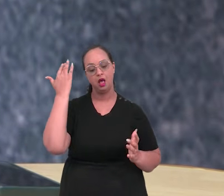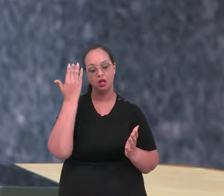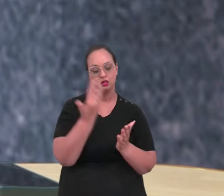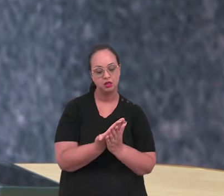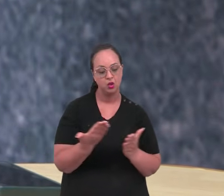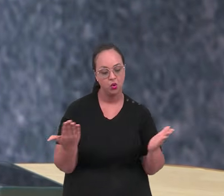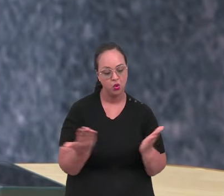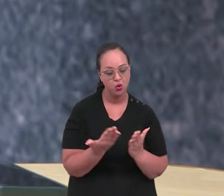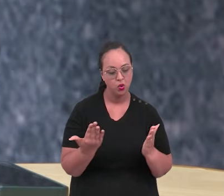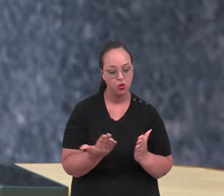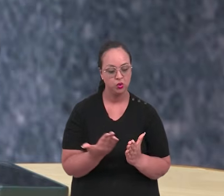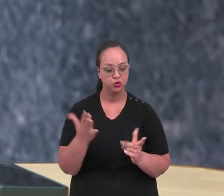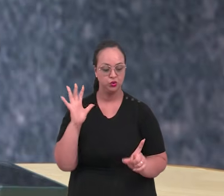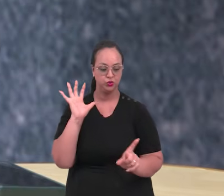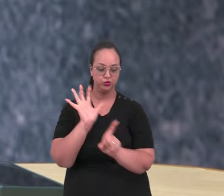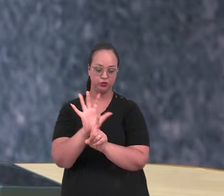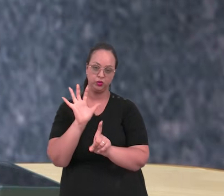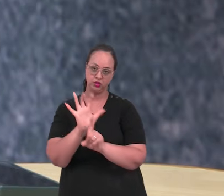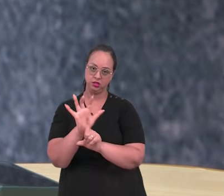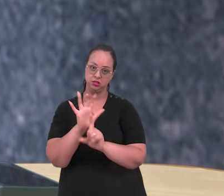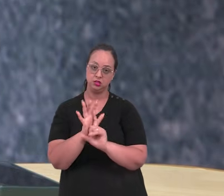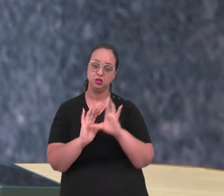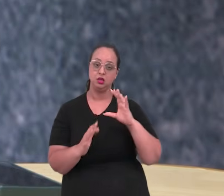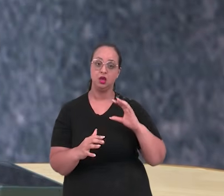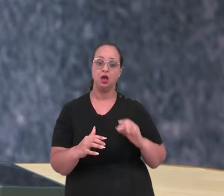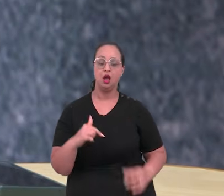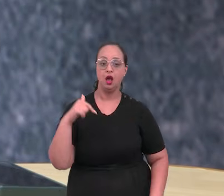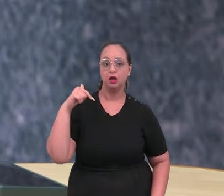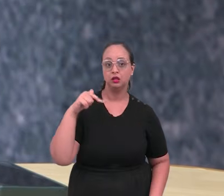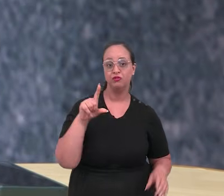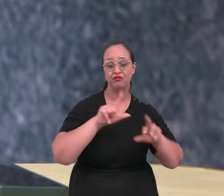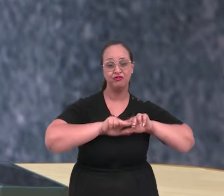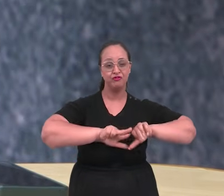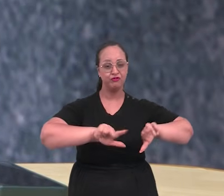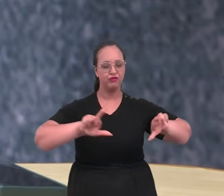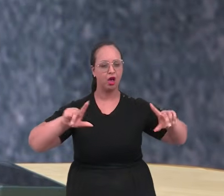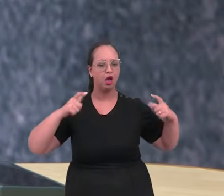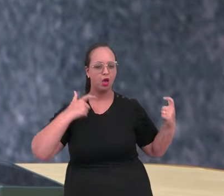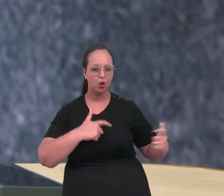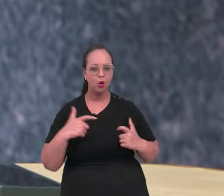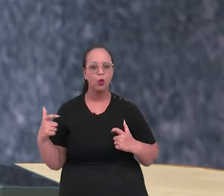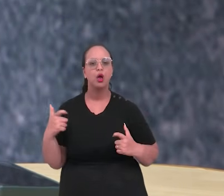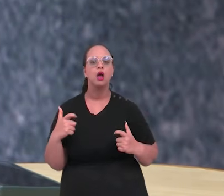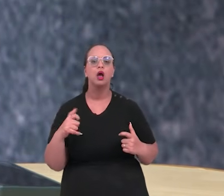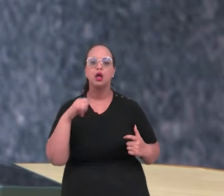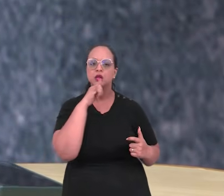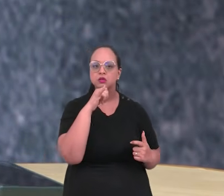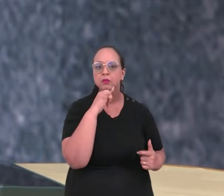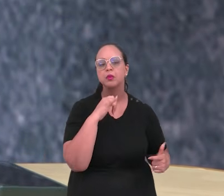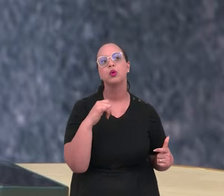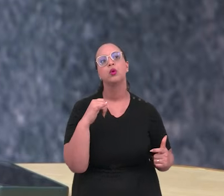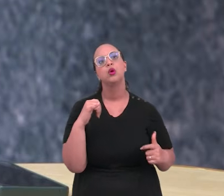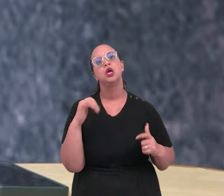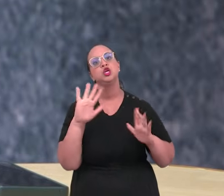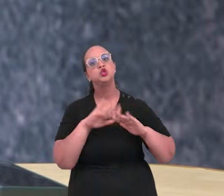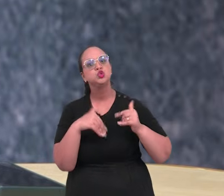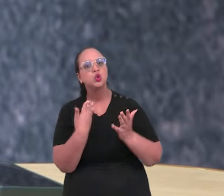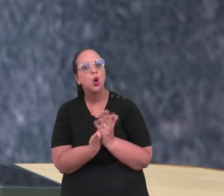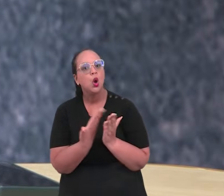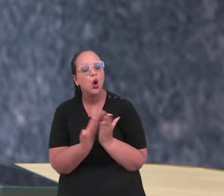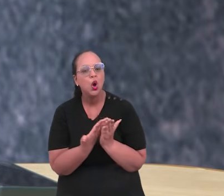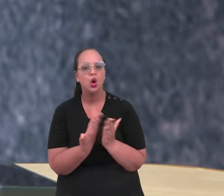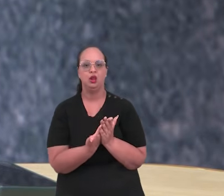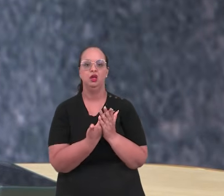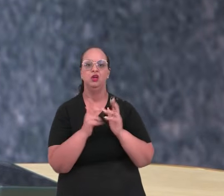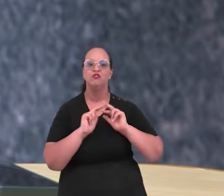vasta influência, né, não só aqui no Brasil, mas em vários lugares, controlando escolas, né, escolas que